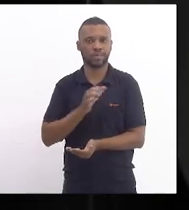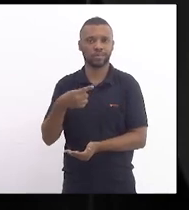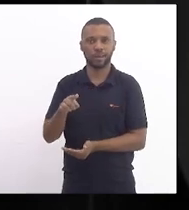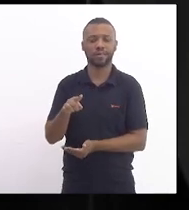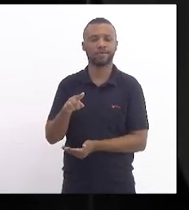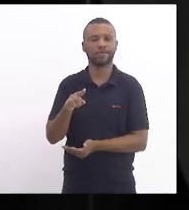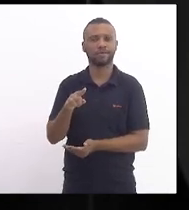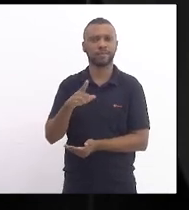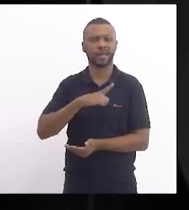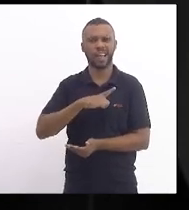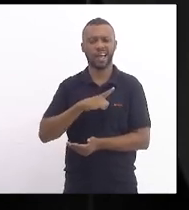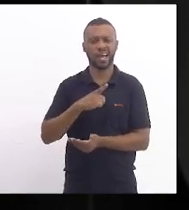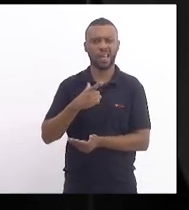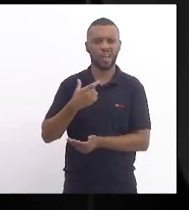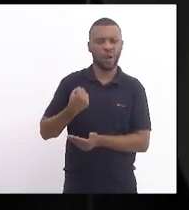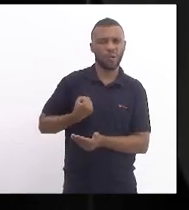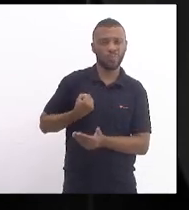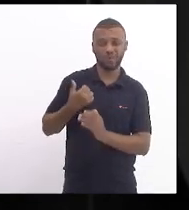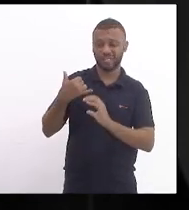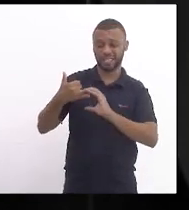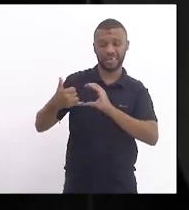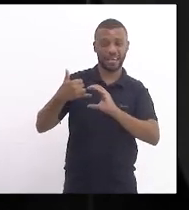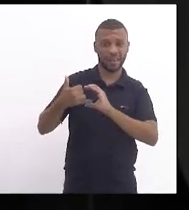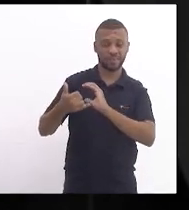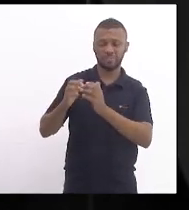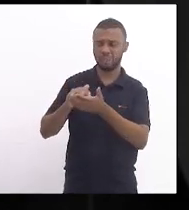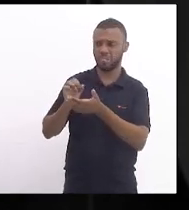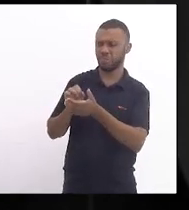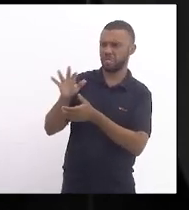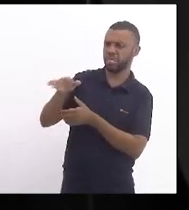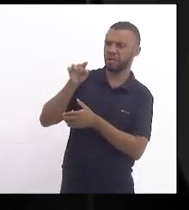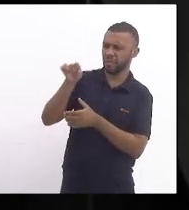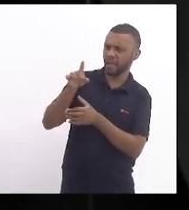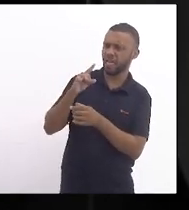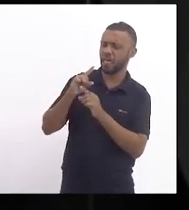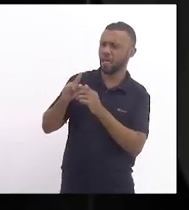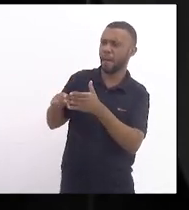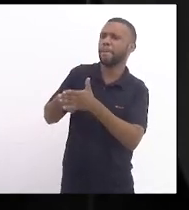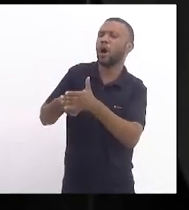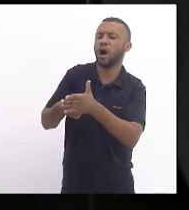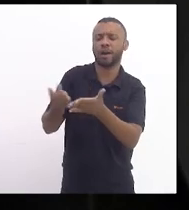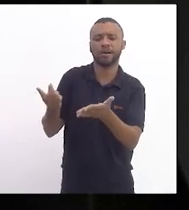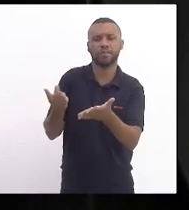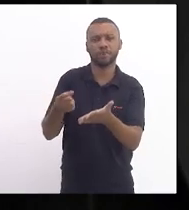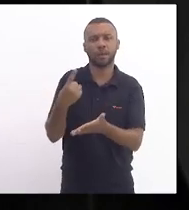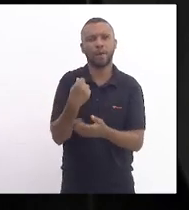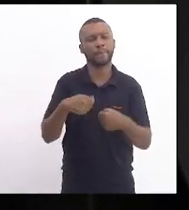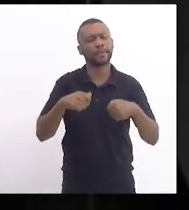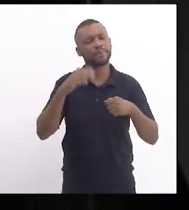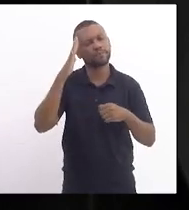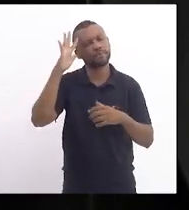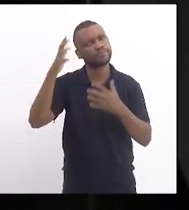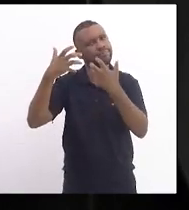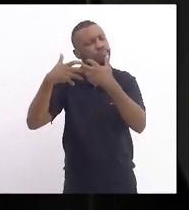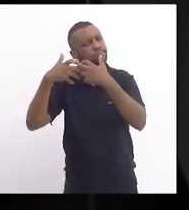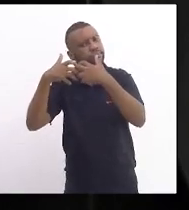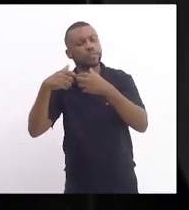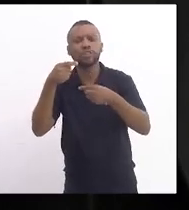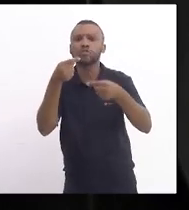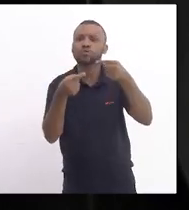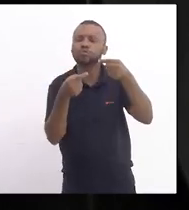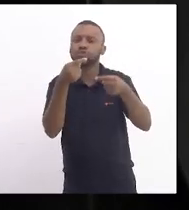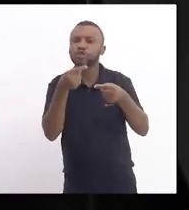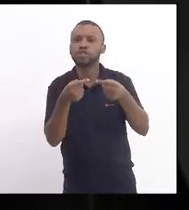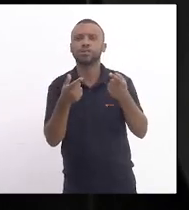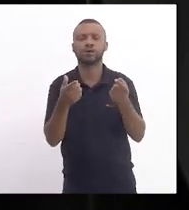do número de zap é algo que a gente tem que refletir discutir não aceitar e não havia lógica